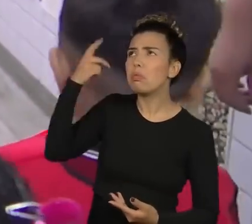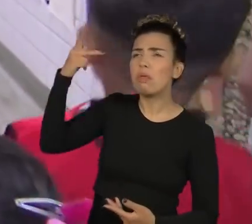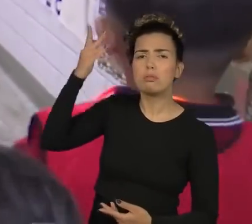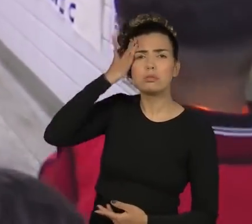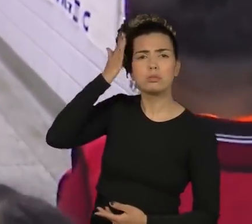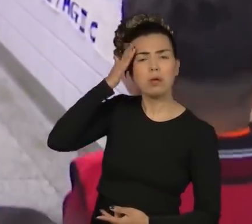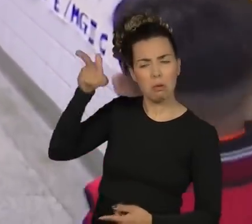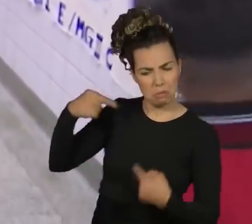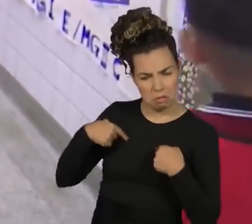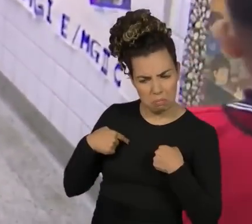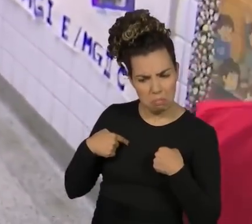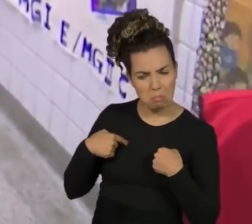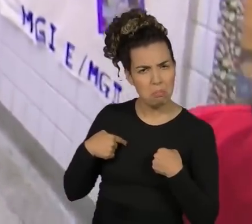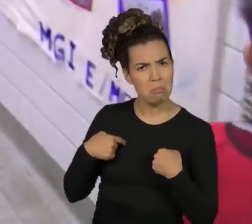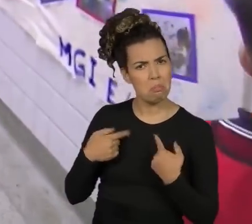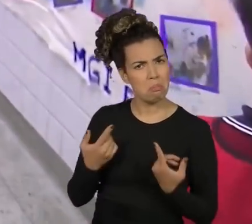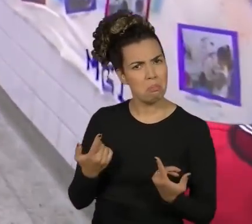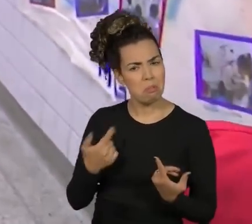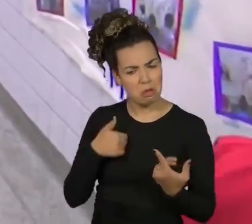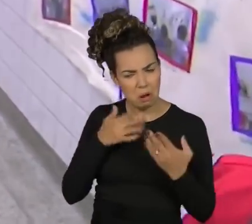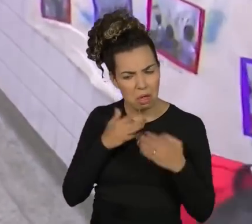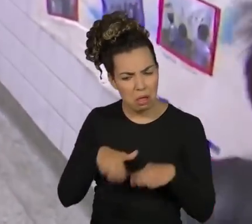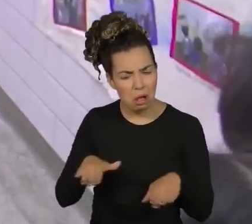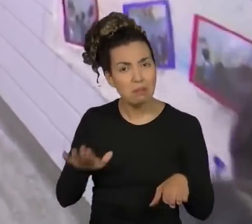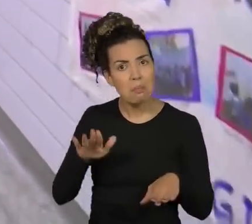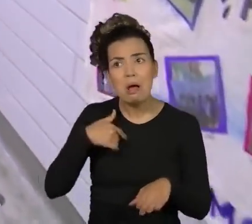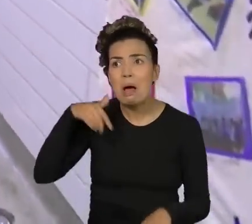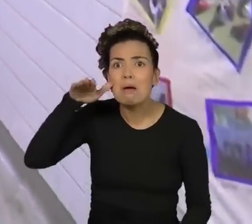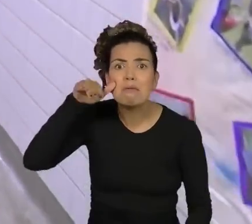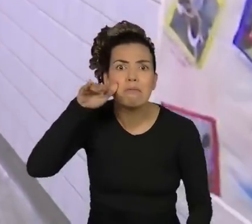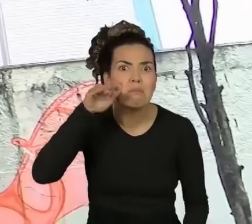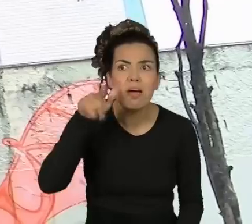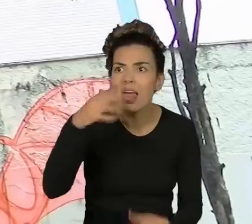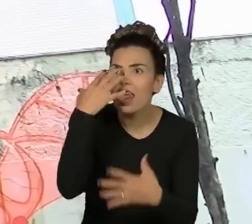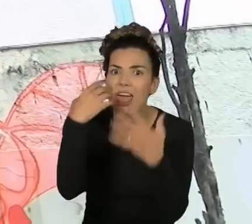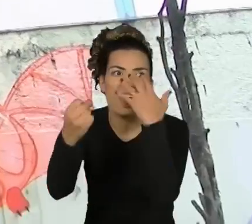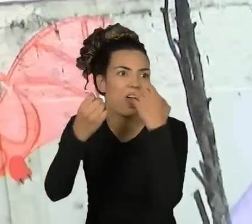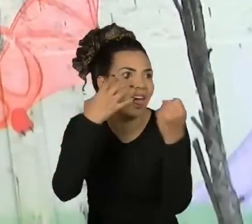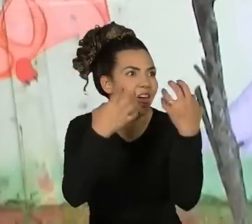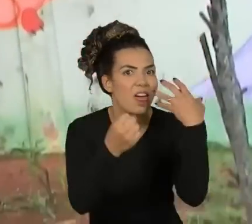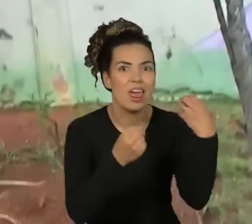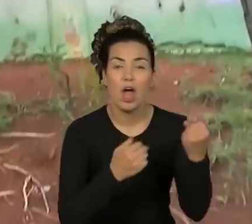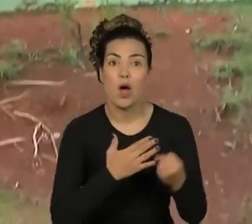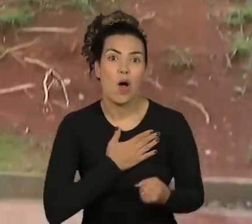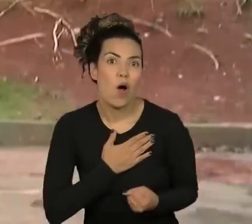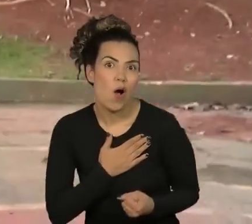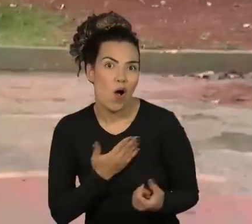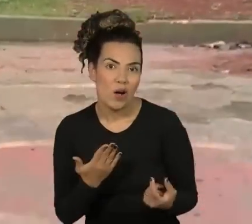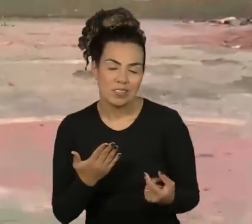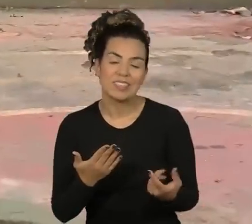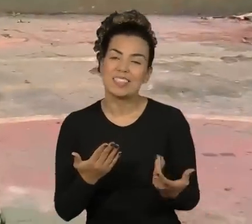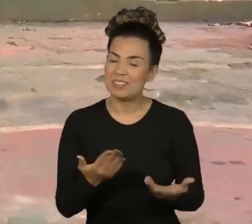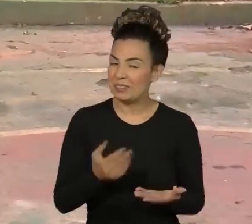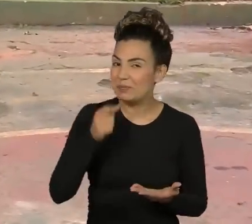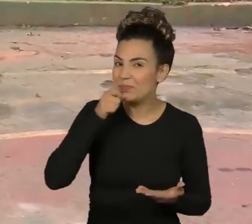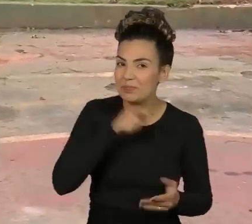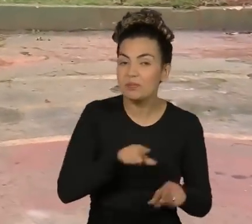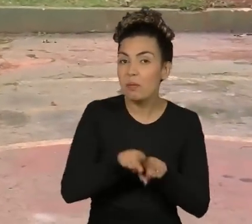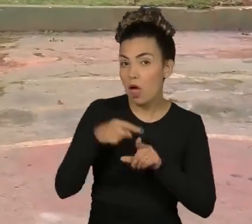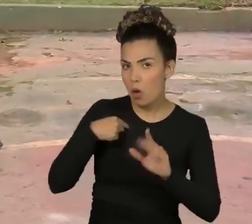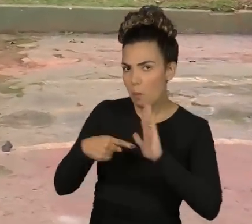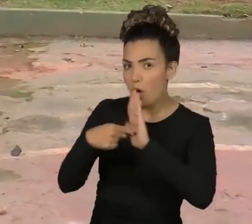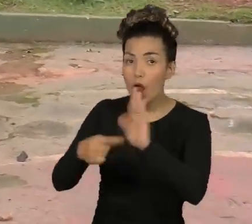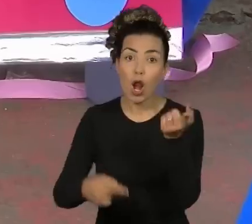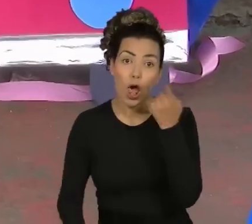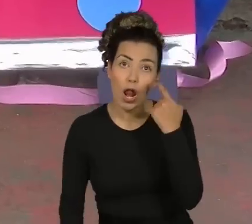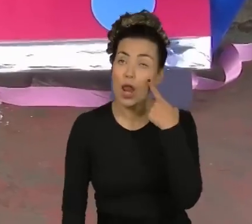né? Mas é uma turma, assim, que se empolga muito rápido, se encanta muito rápido. Houve um encantamento logo que a gente apresentou lá